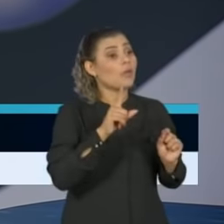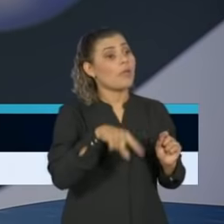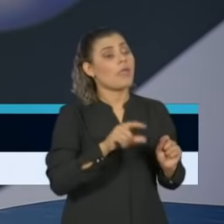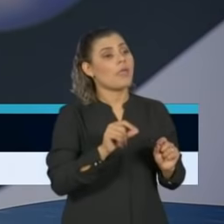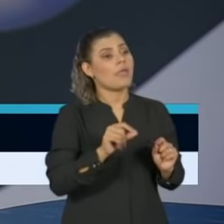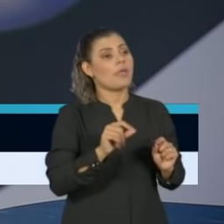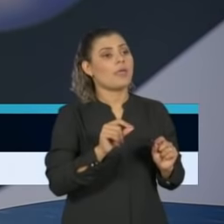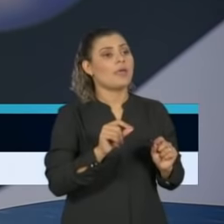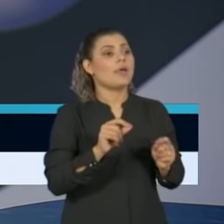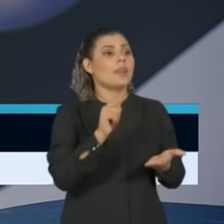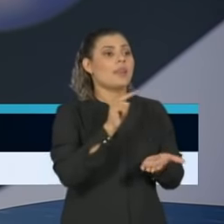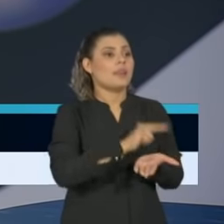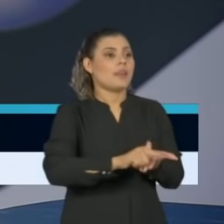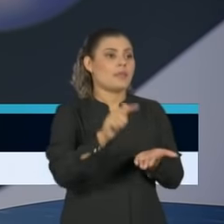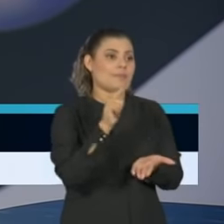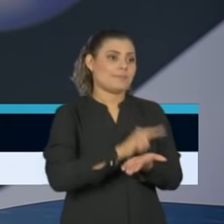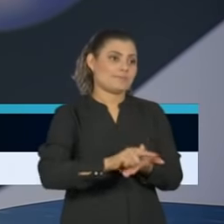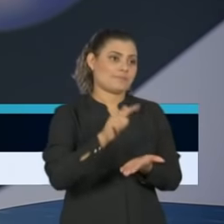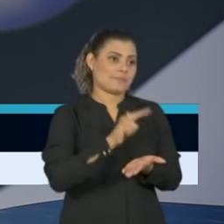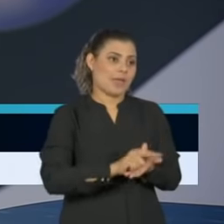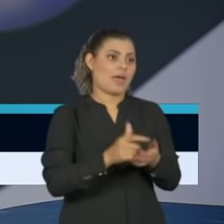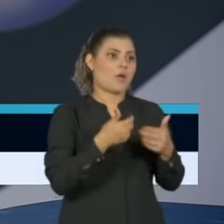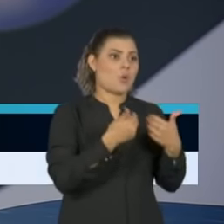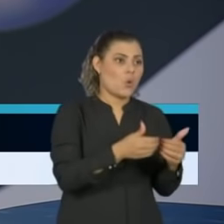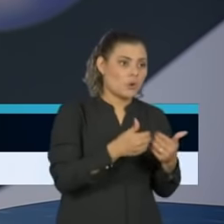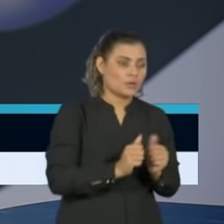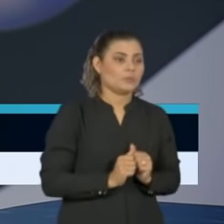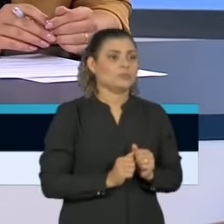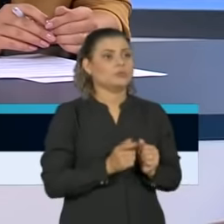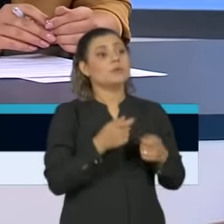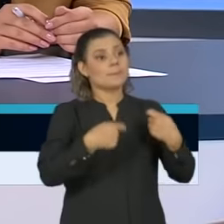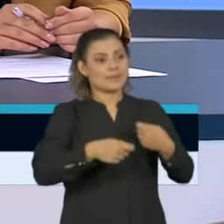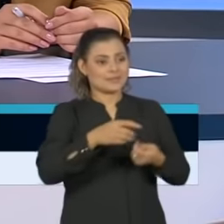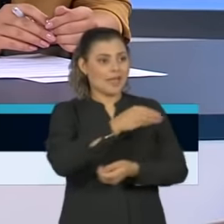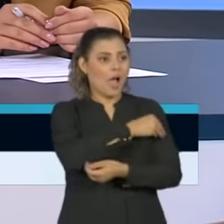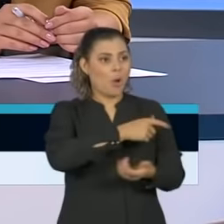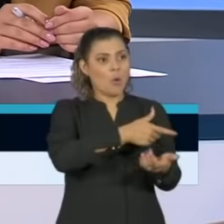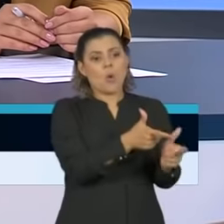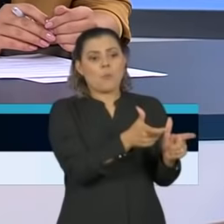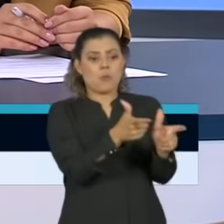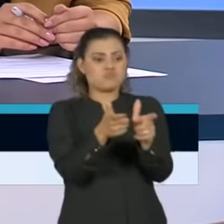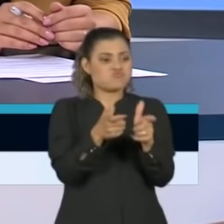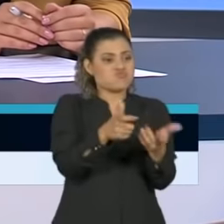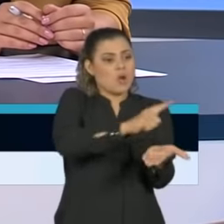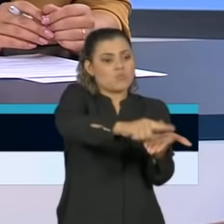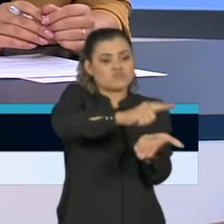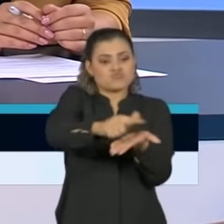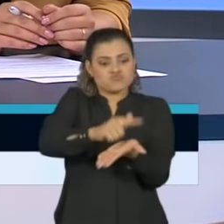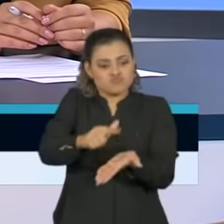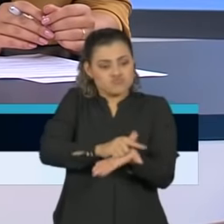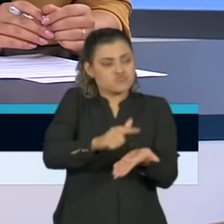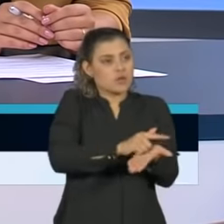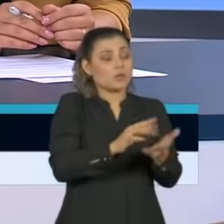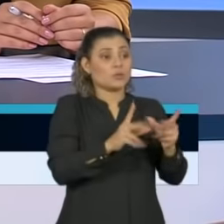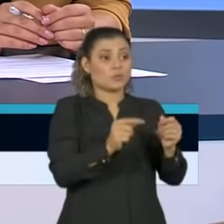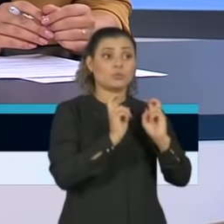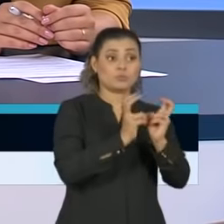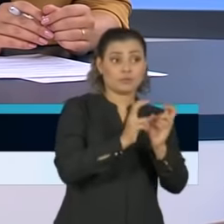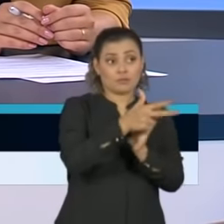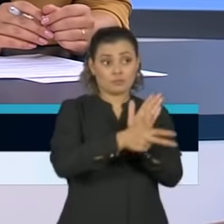de higienização dos veículos. Por exemplo, ônibus, vagões de metrô, as estações, elas têm que